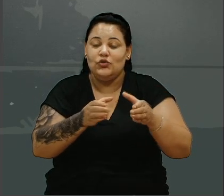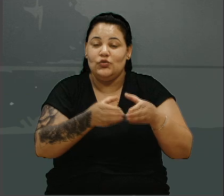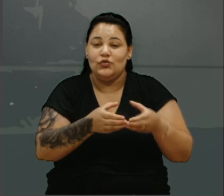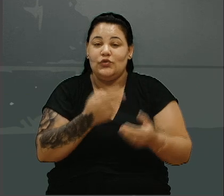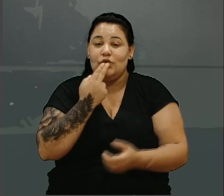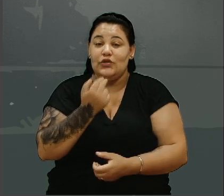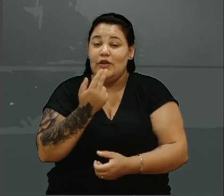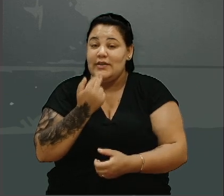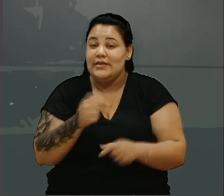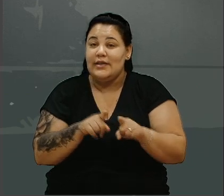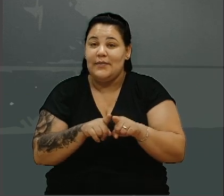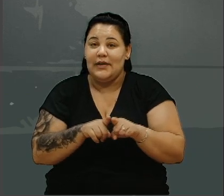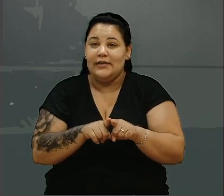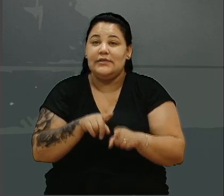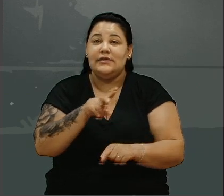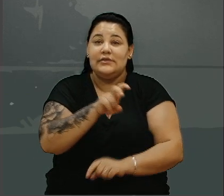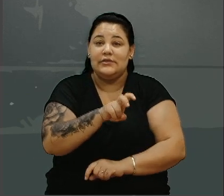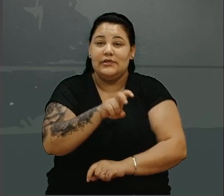nutricionistas,